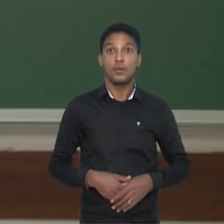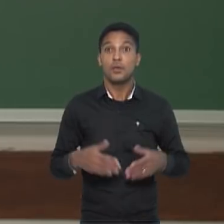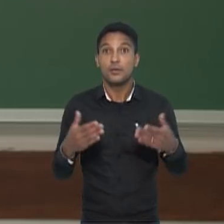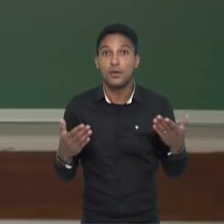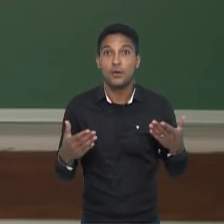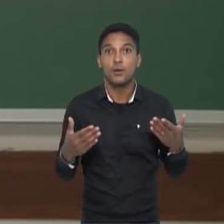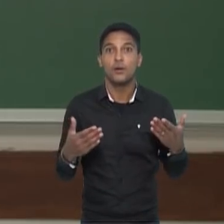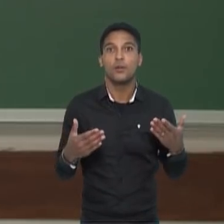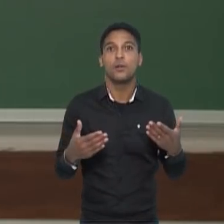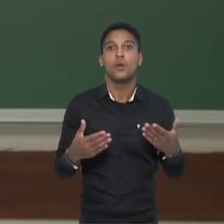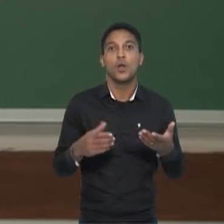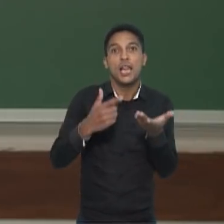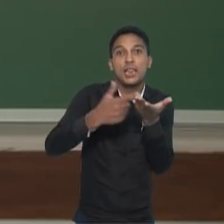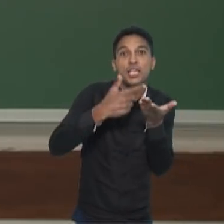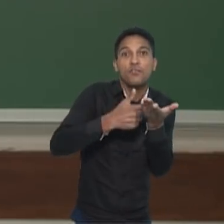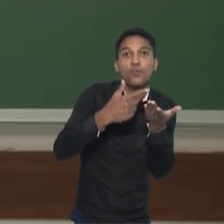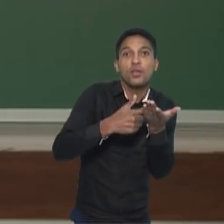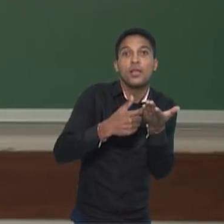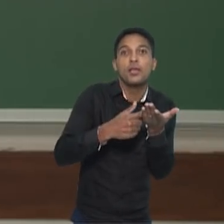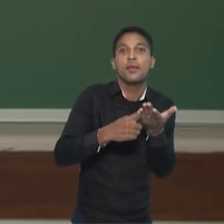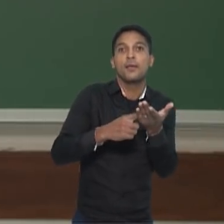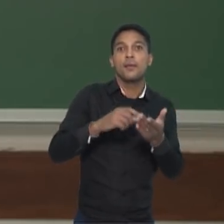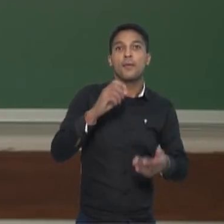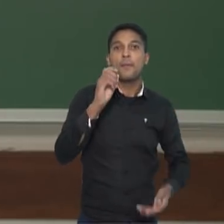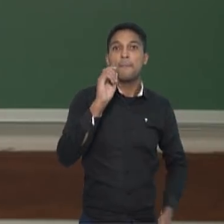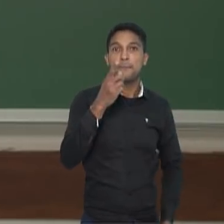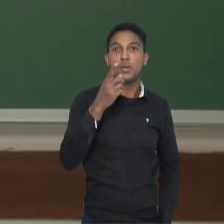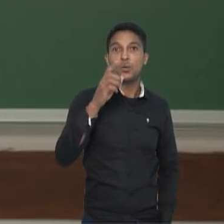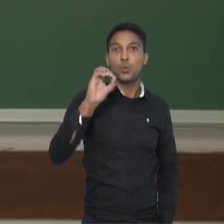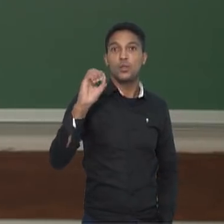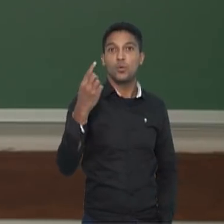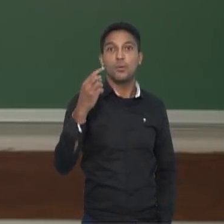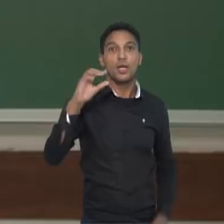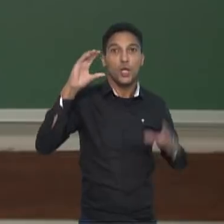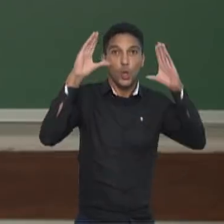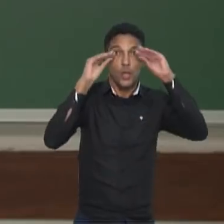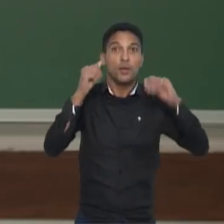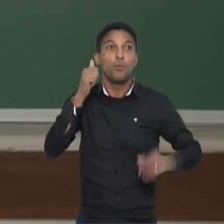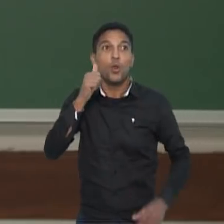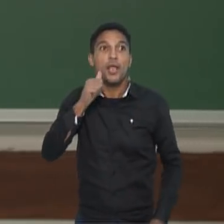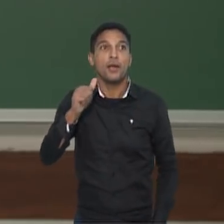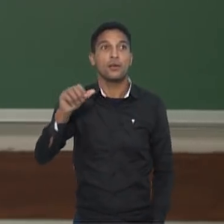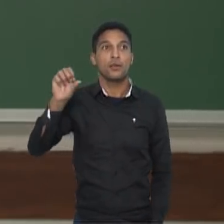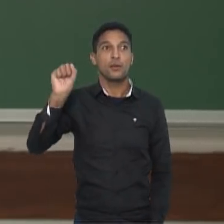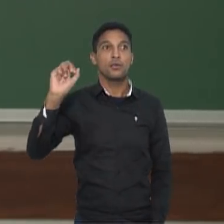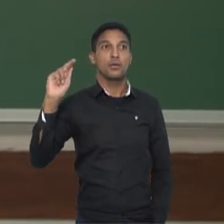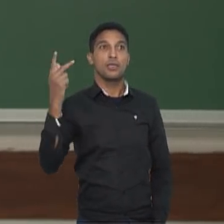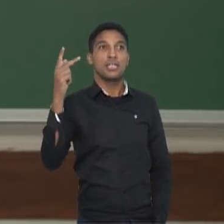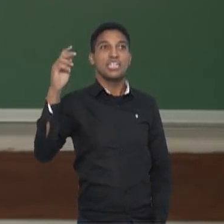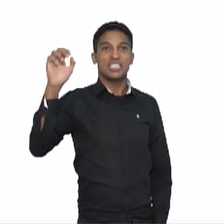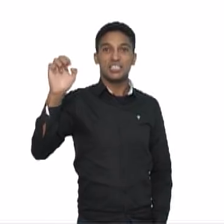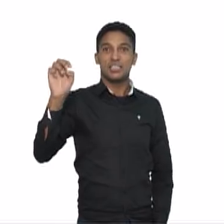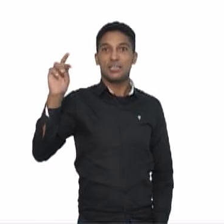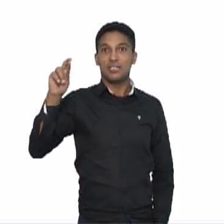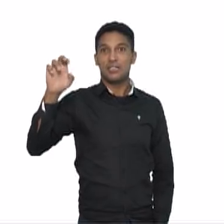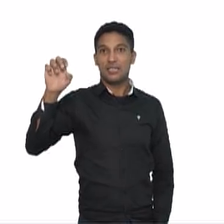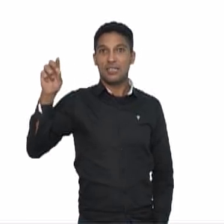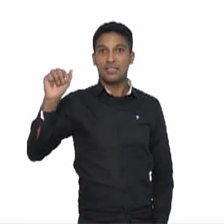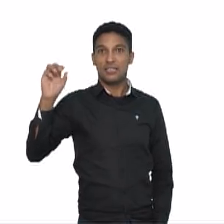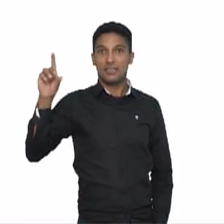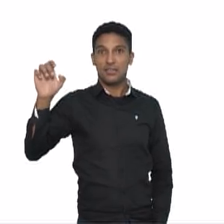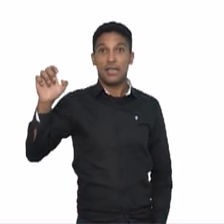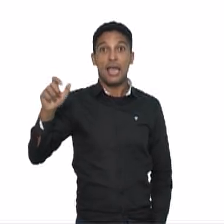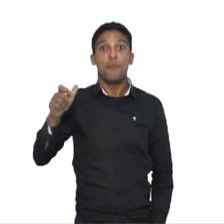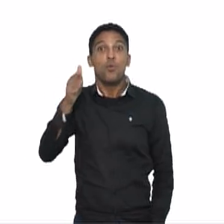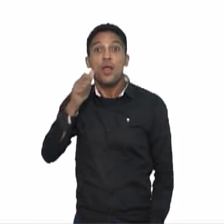Em As Mil e Uma Noites, Sherazade conseguiu sobreviver, pois sabia contar histórias. Qual foi a sua estratégia? A